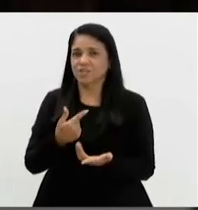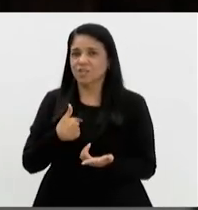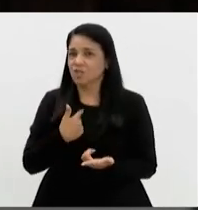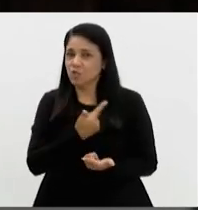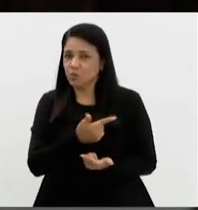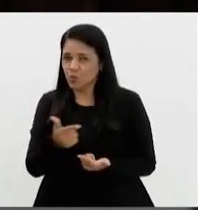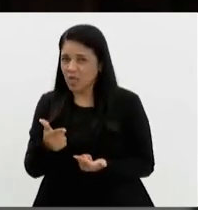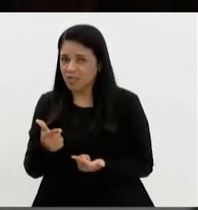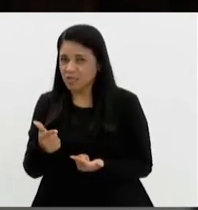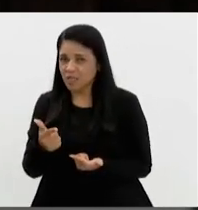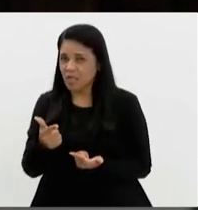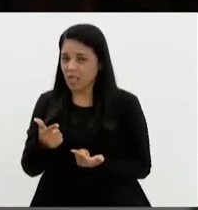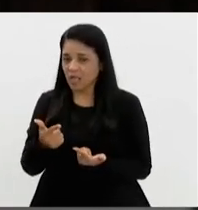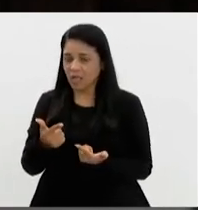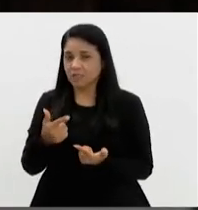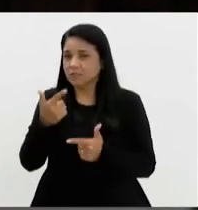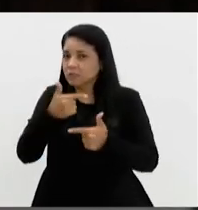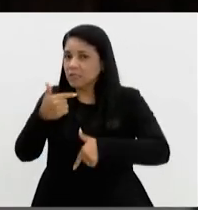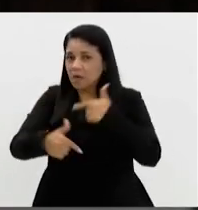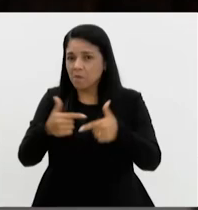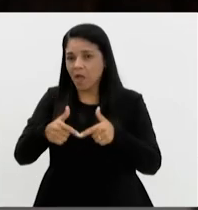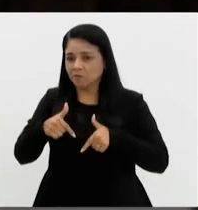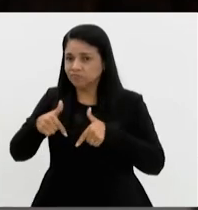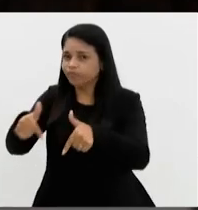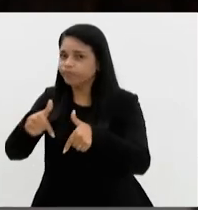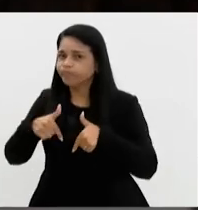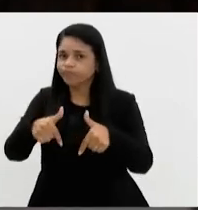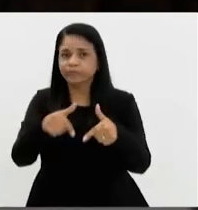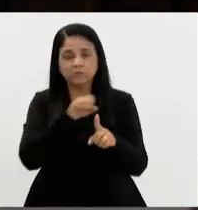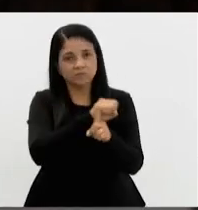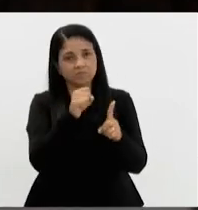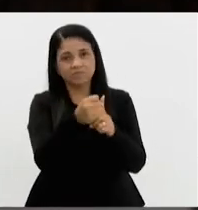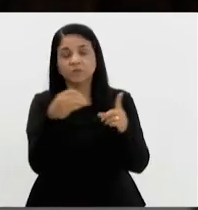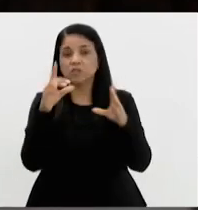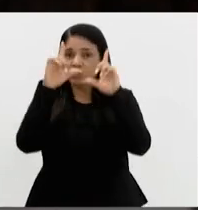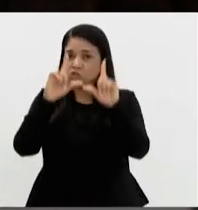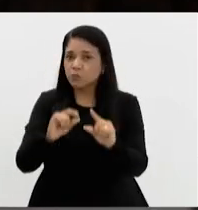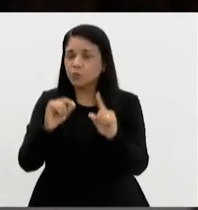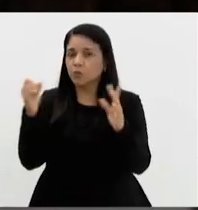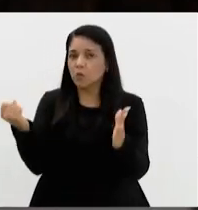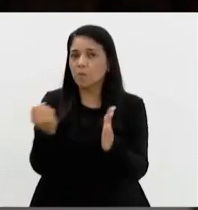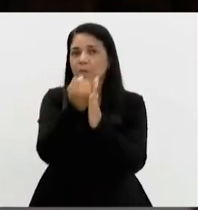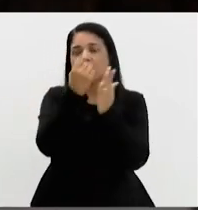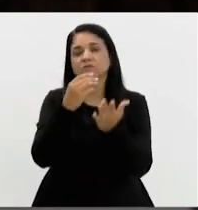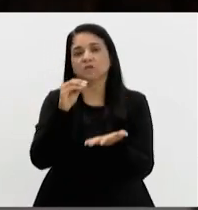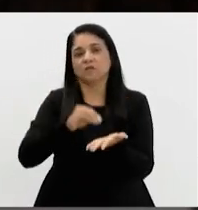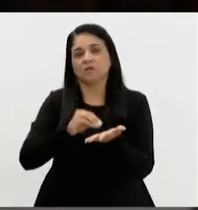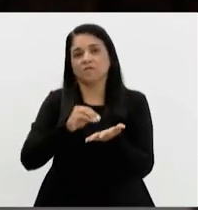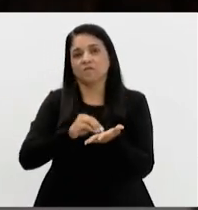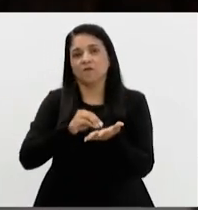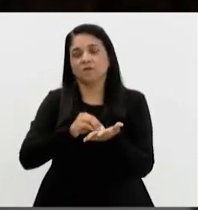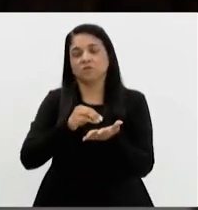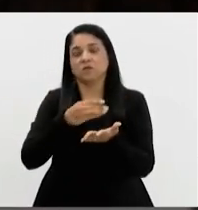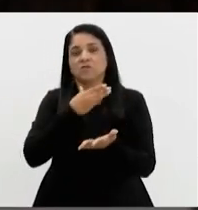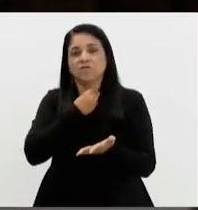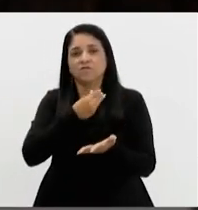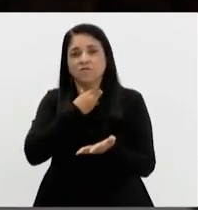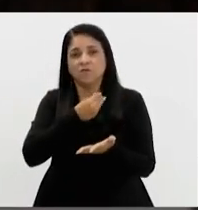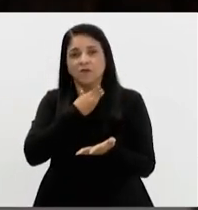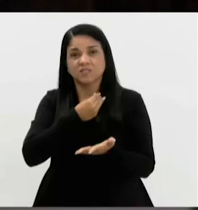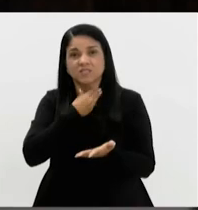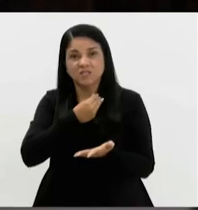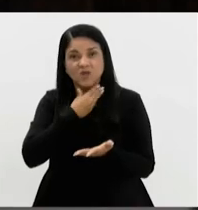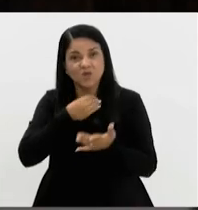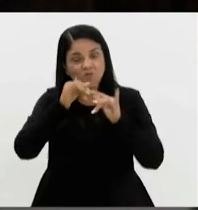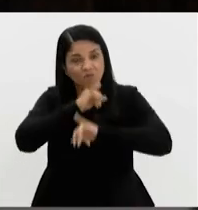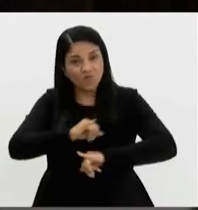custo de atuar cumprindo sua função social e dirimindo os impactos dessa desinformação podemos também remeter a própria